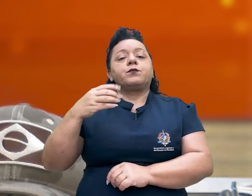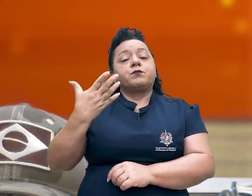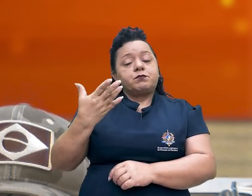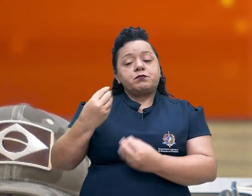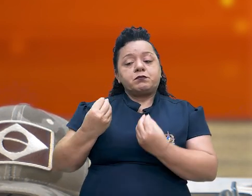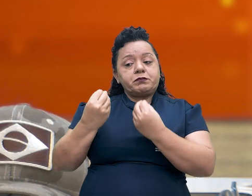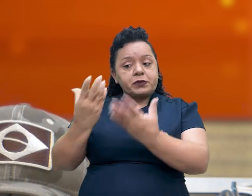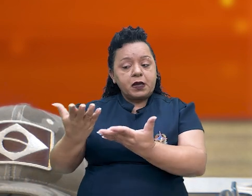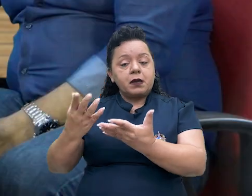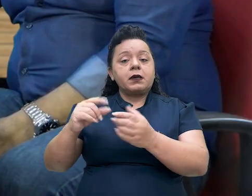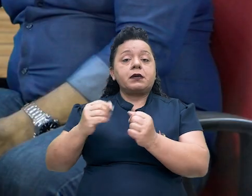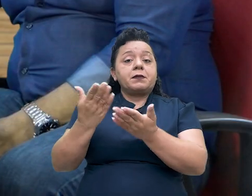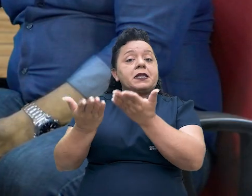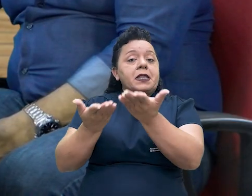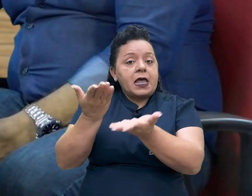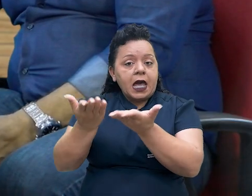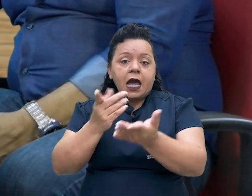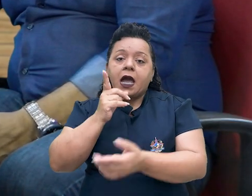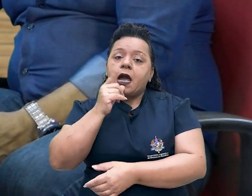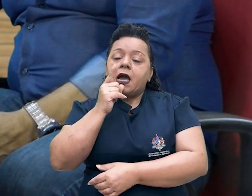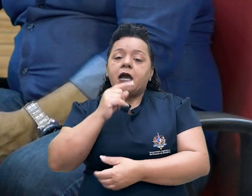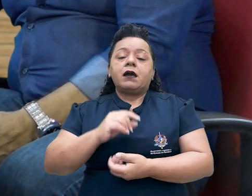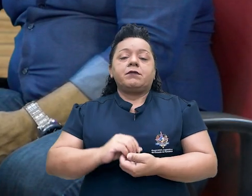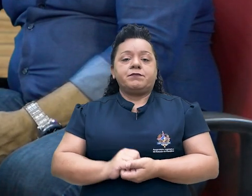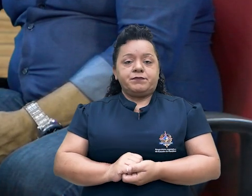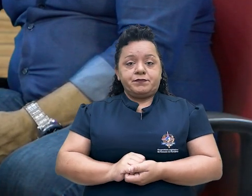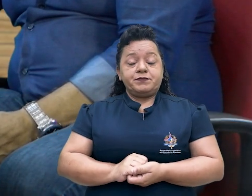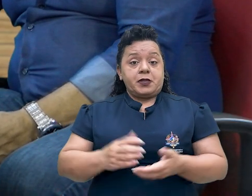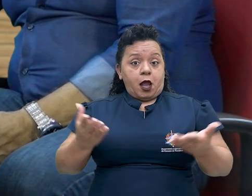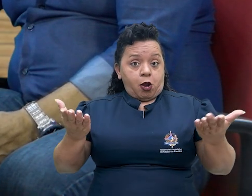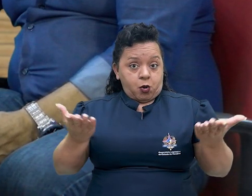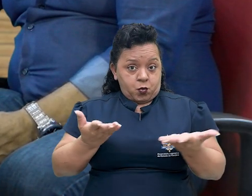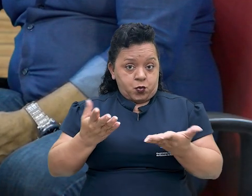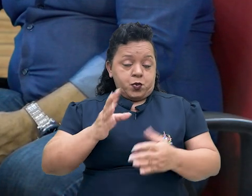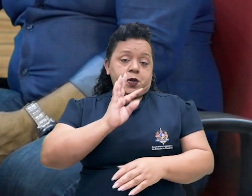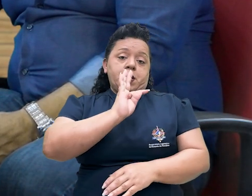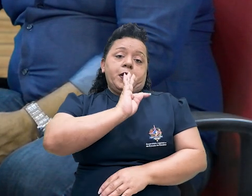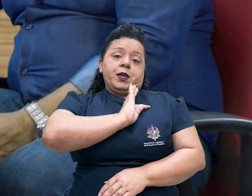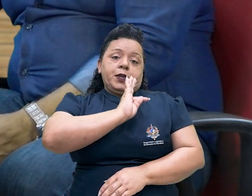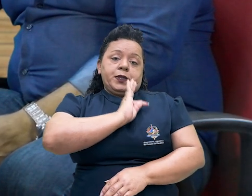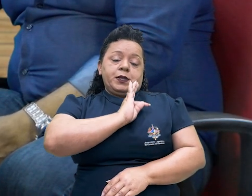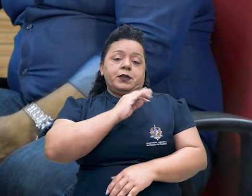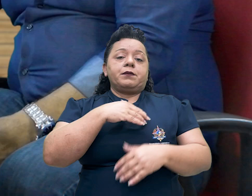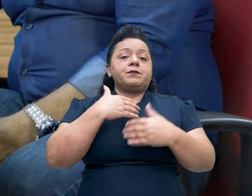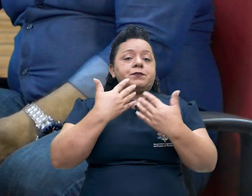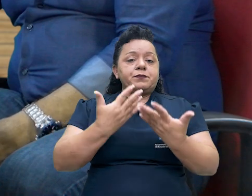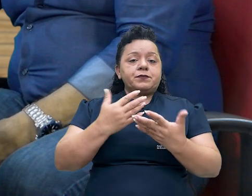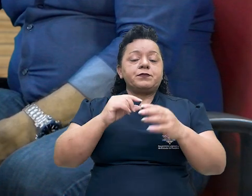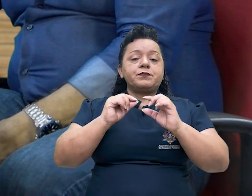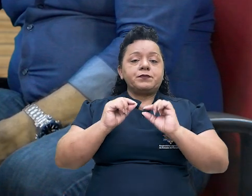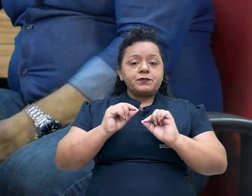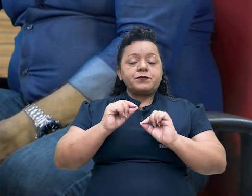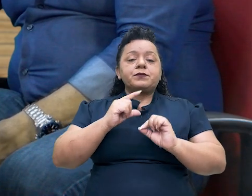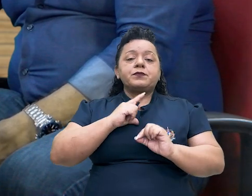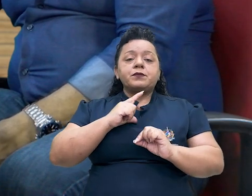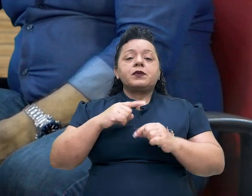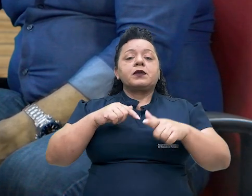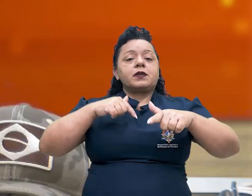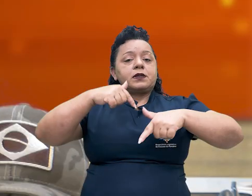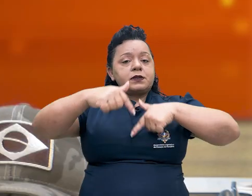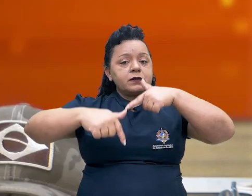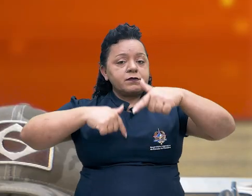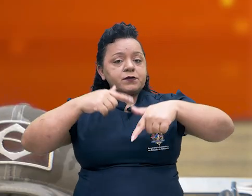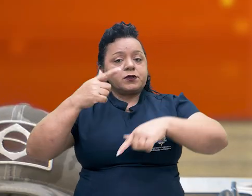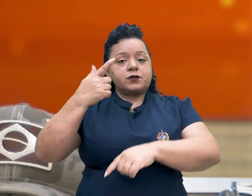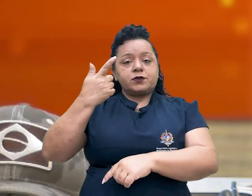emergencial nosso afundar esse posto seria uma solução nãoé Sim hoje os técnicos da sgb antiga